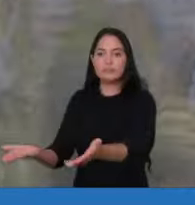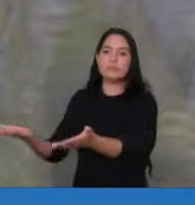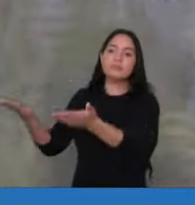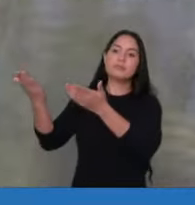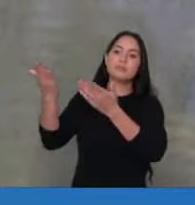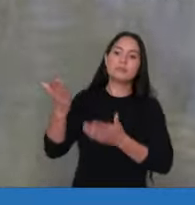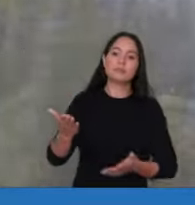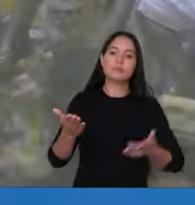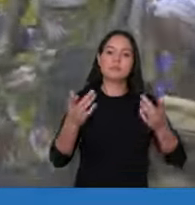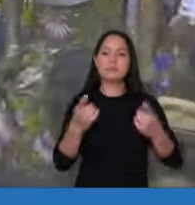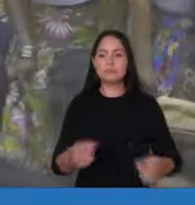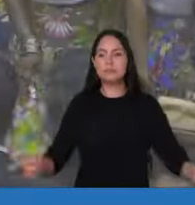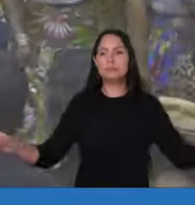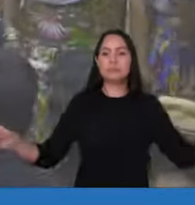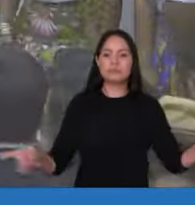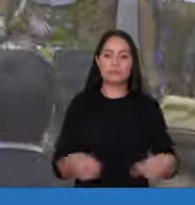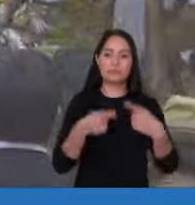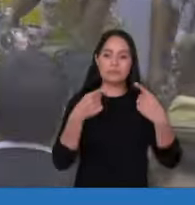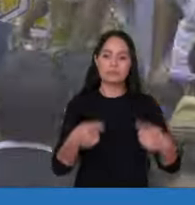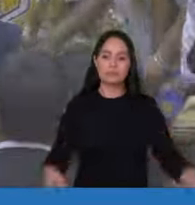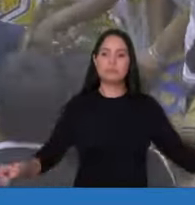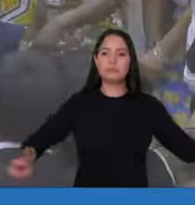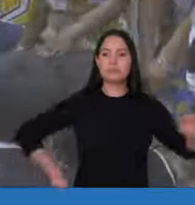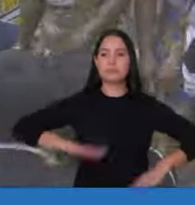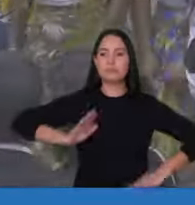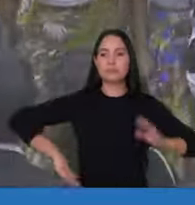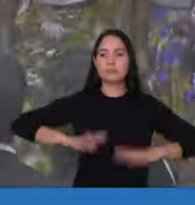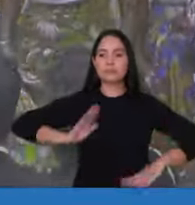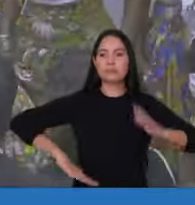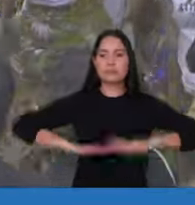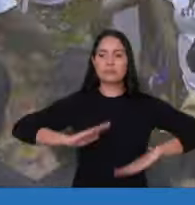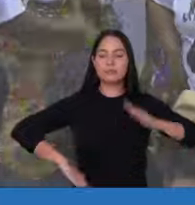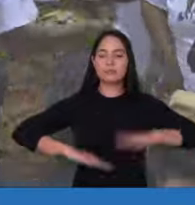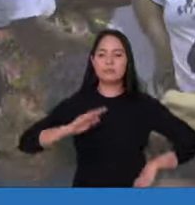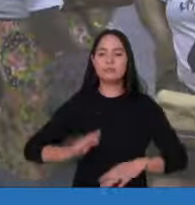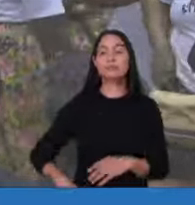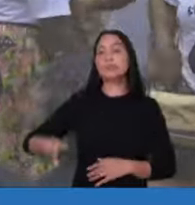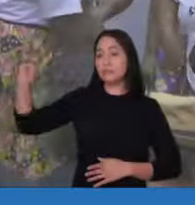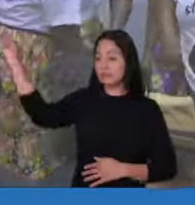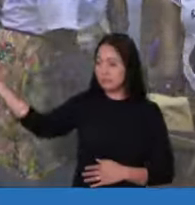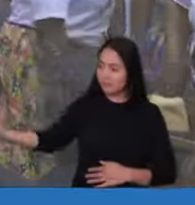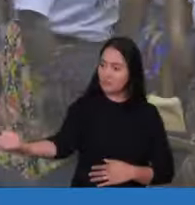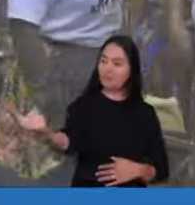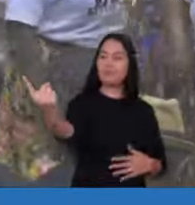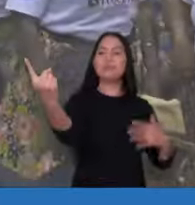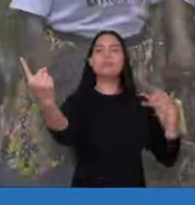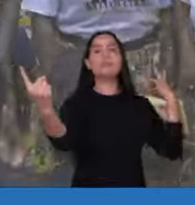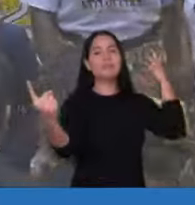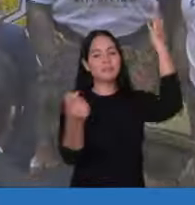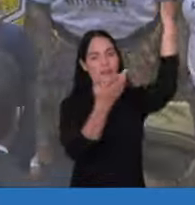convidou. Uma roda de tambor. Marielle nos